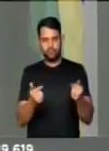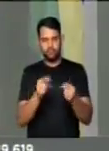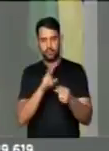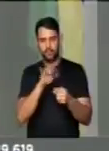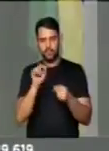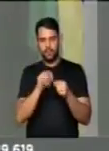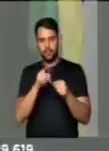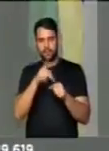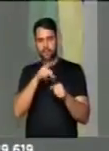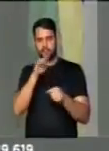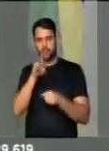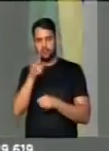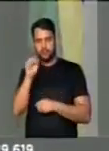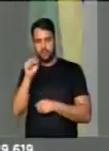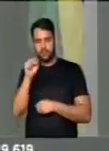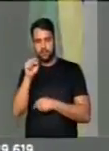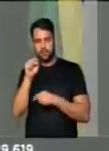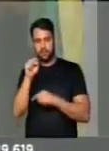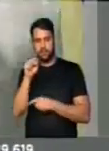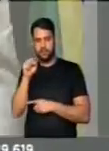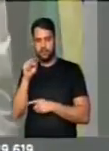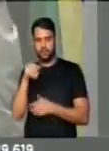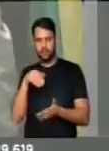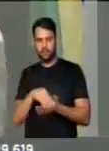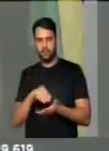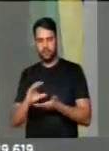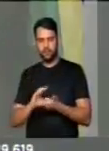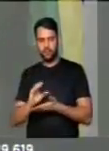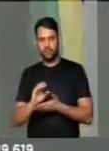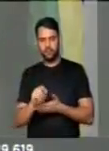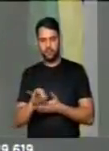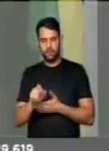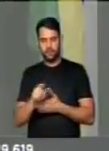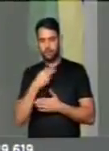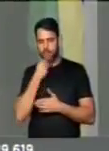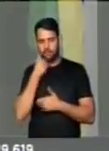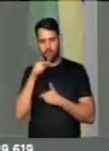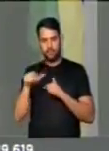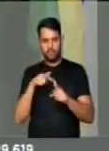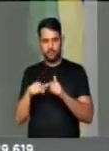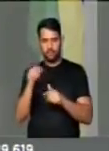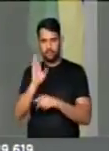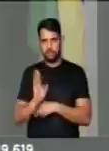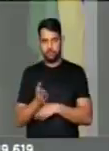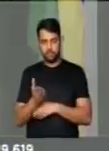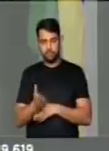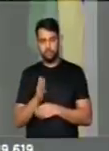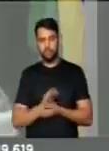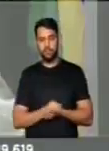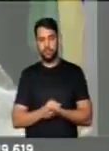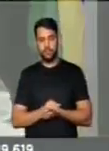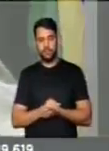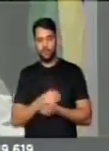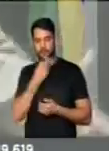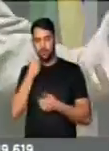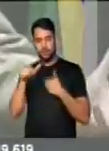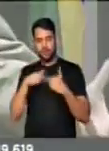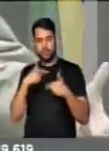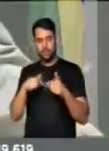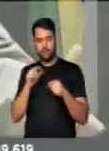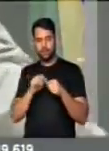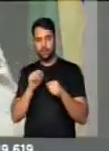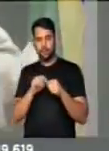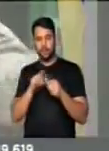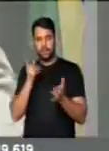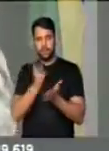Vai da Petrobras ao crédito consignado do trabalhador brasileiro. Trabalhador que foi o